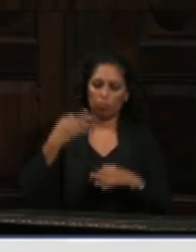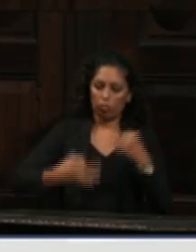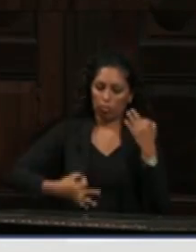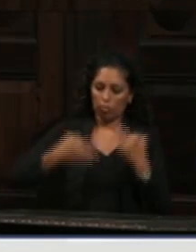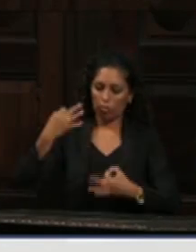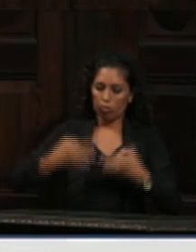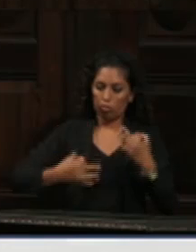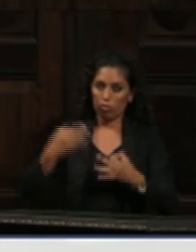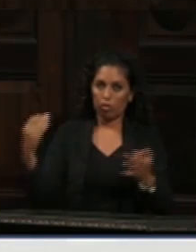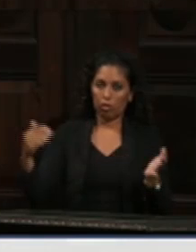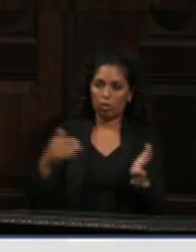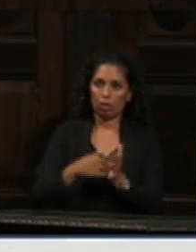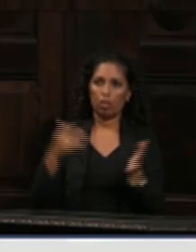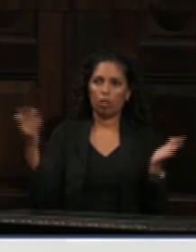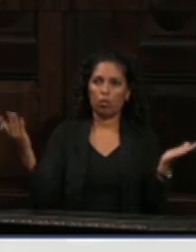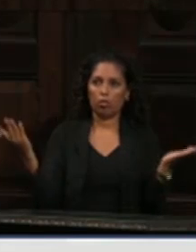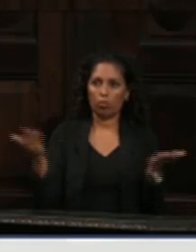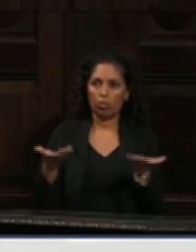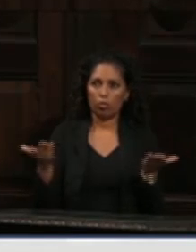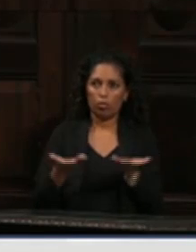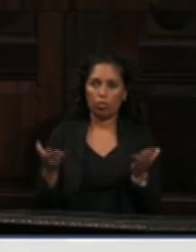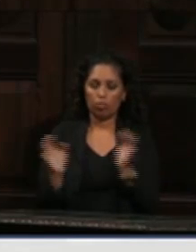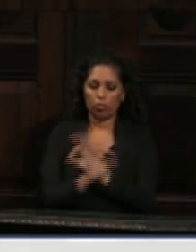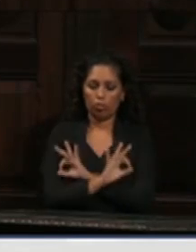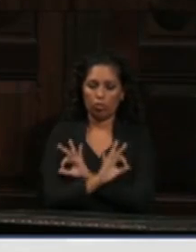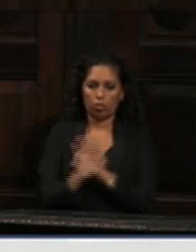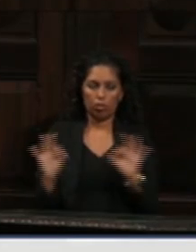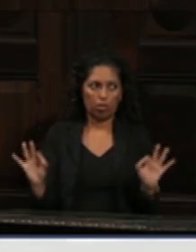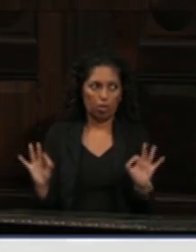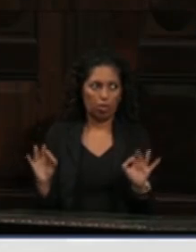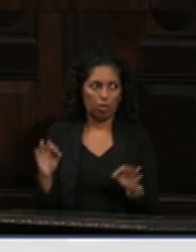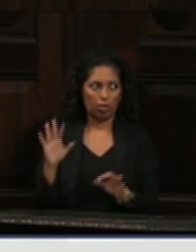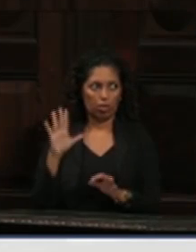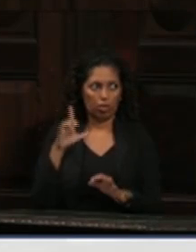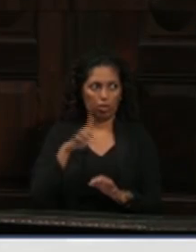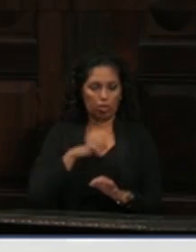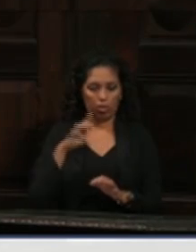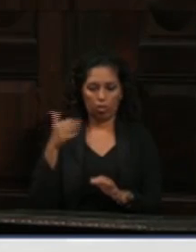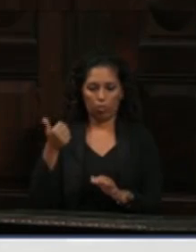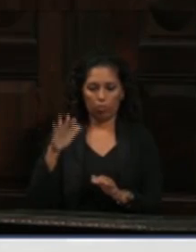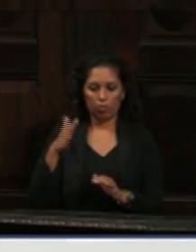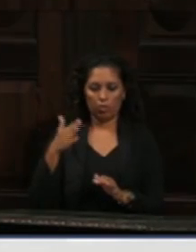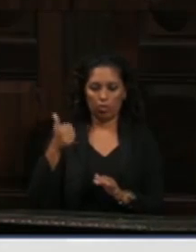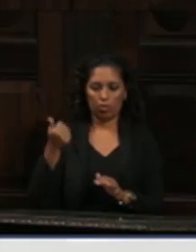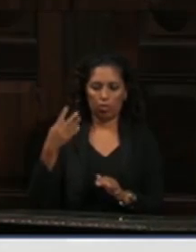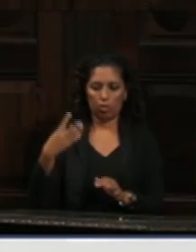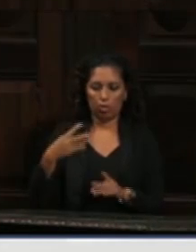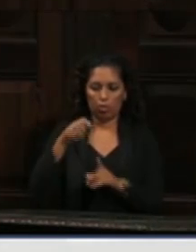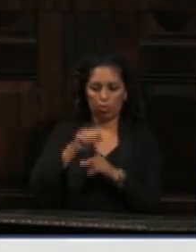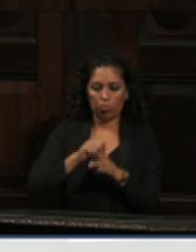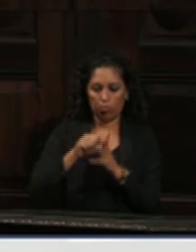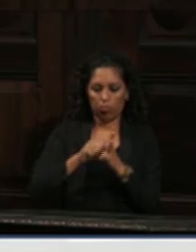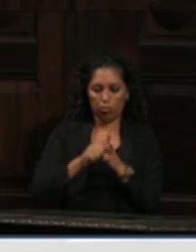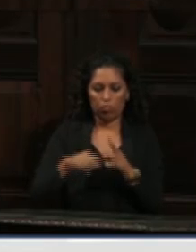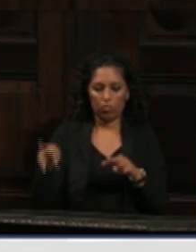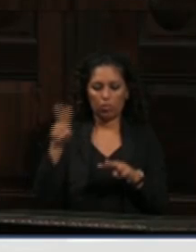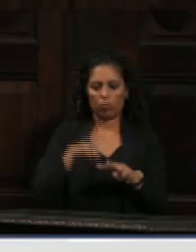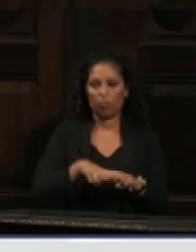julgados até hoje, já cumprem quase 14 meses de prisão